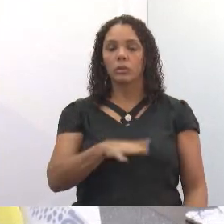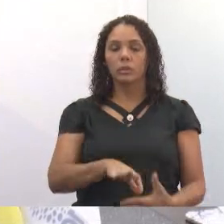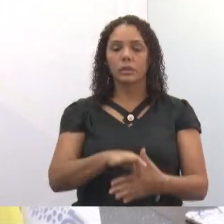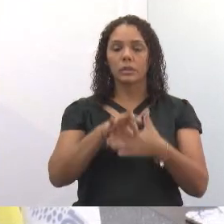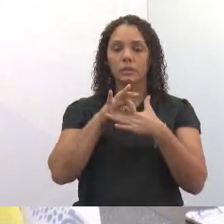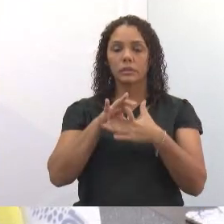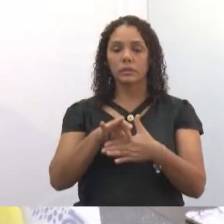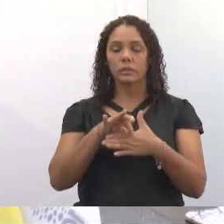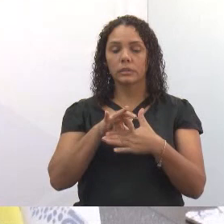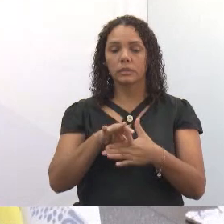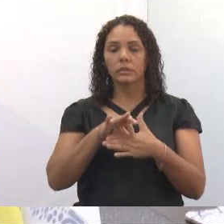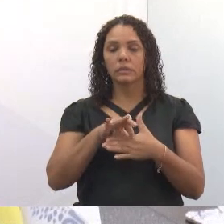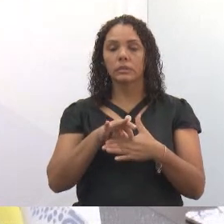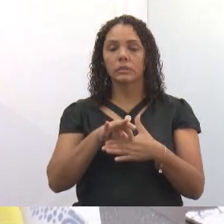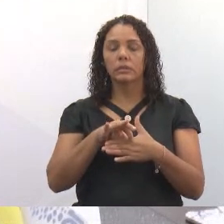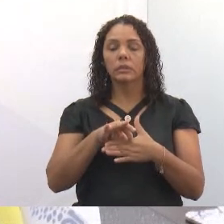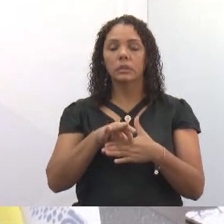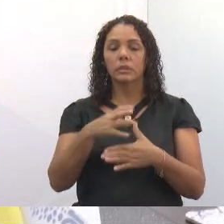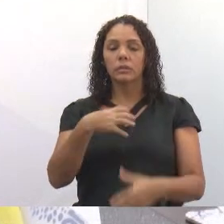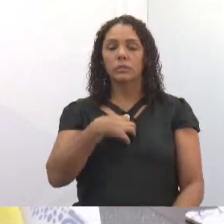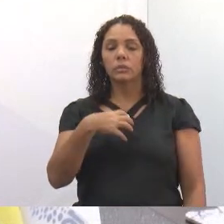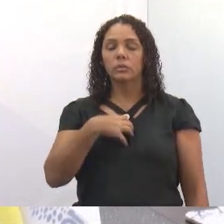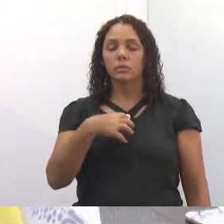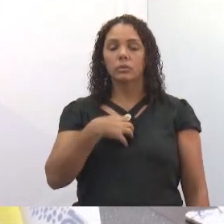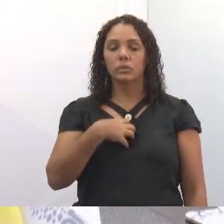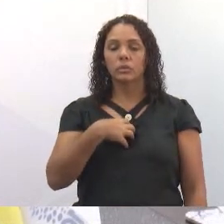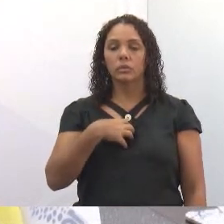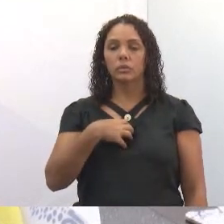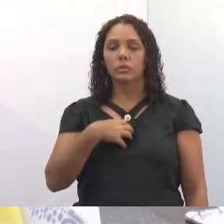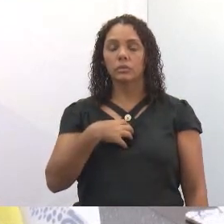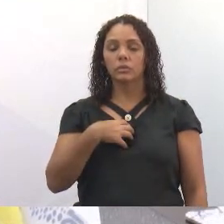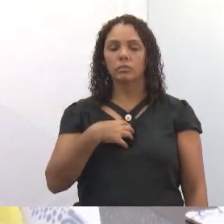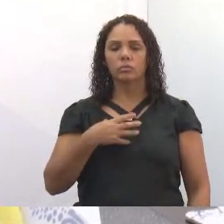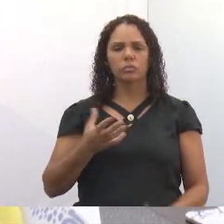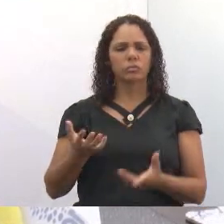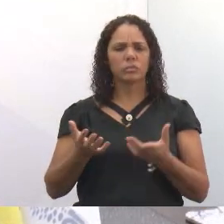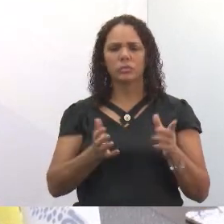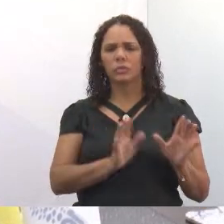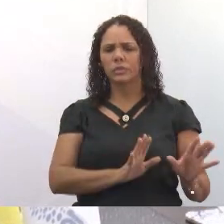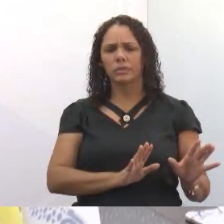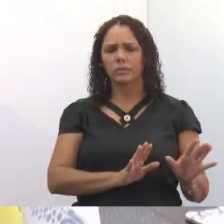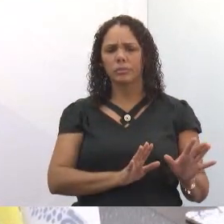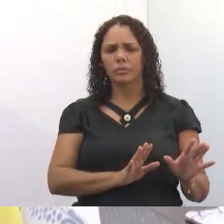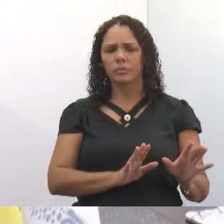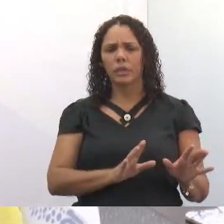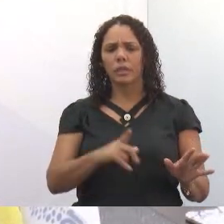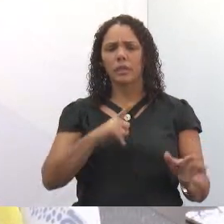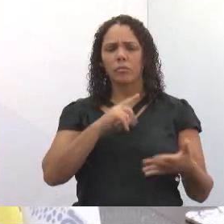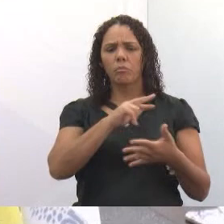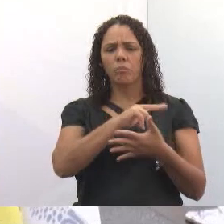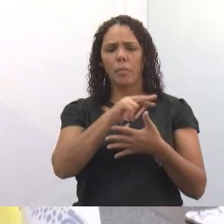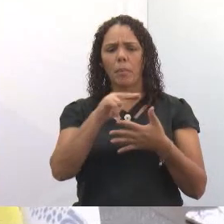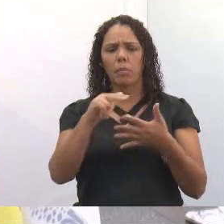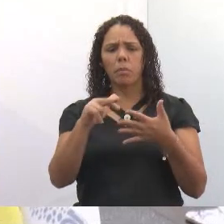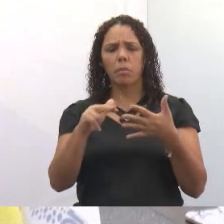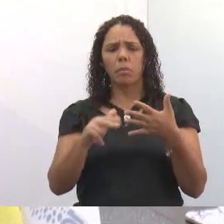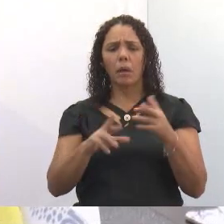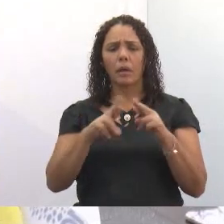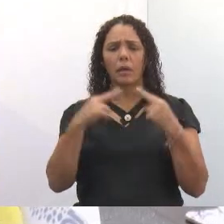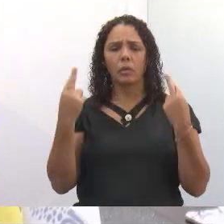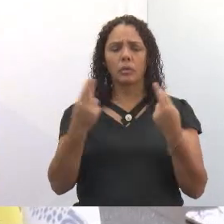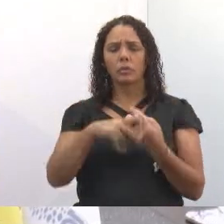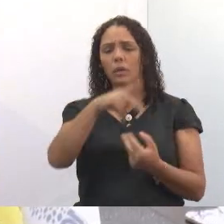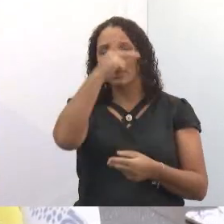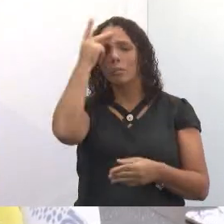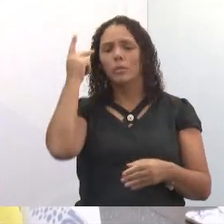lideranças e que, de forma veemente, repudiamos. Ela falou que teve várias reuniões com moradores do bairro